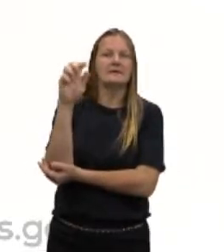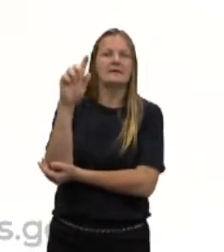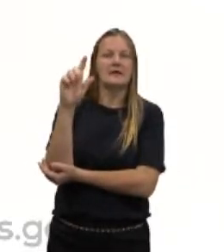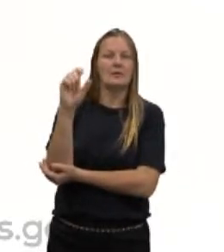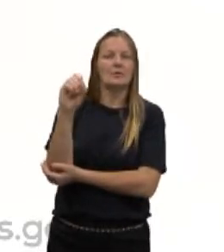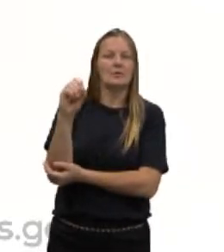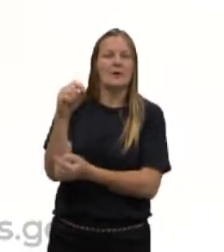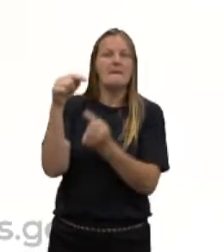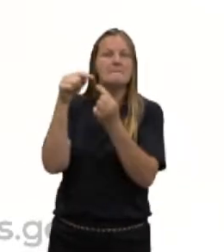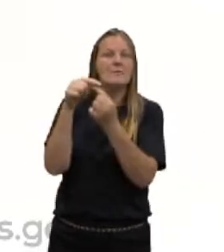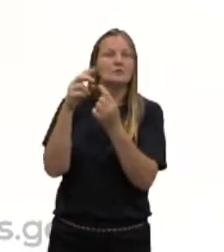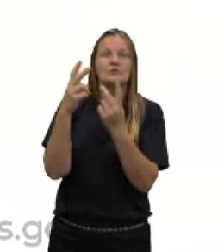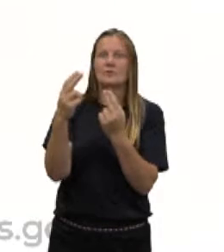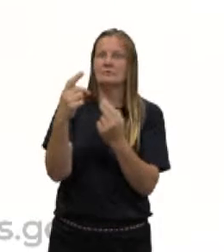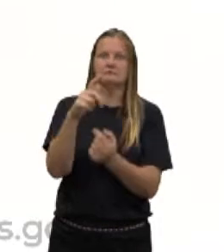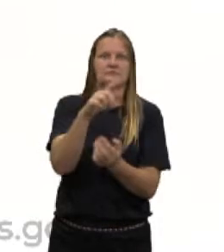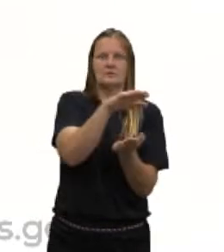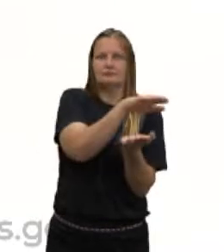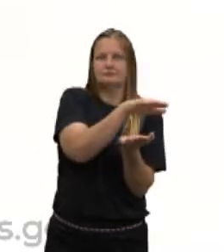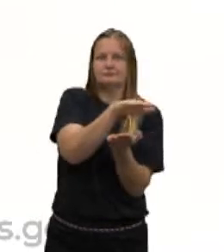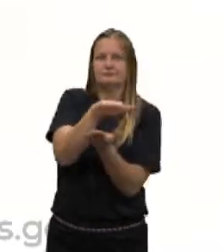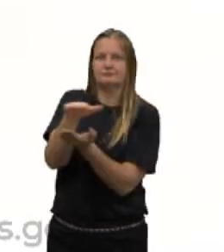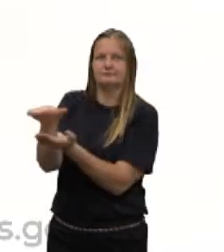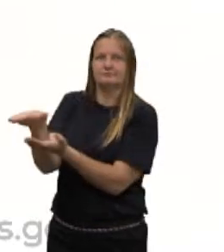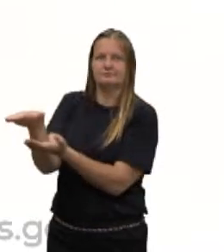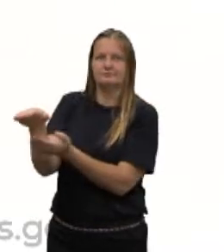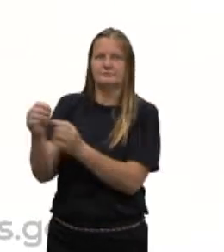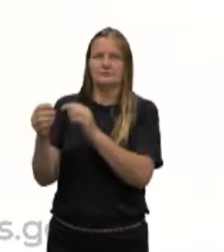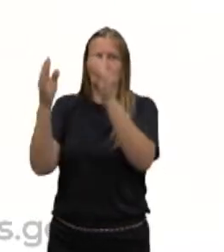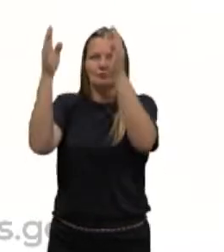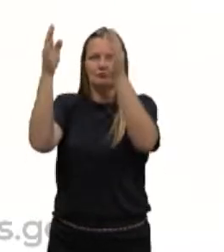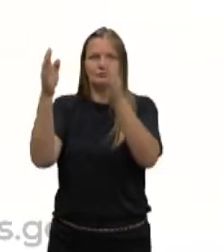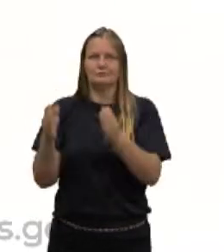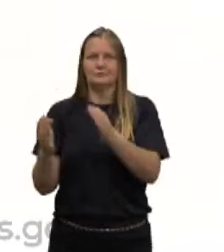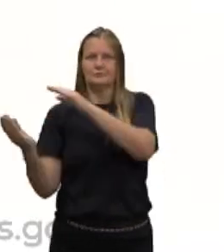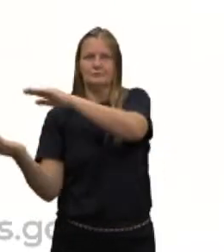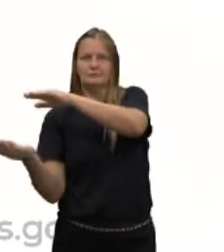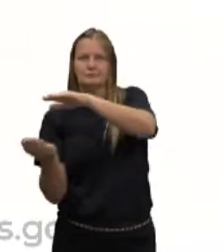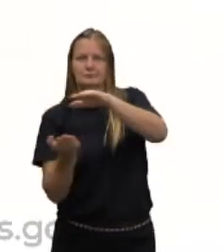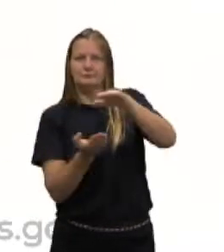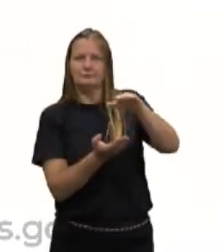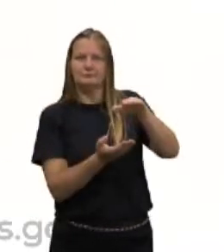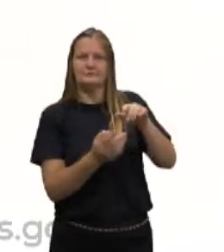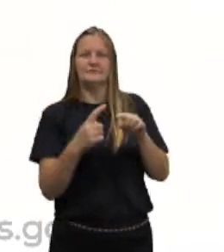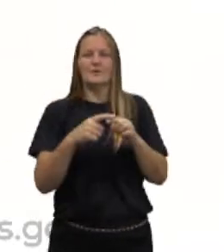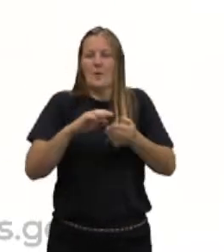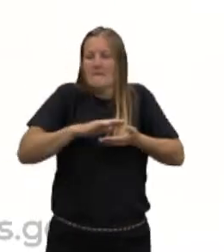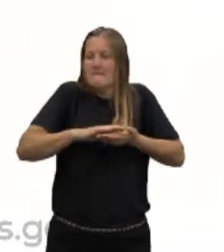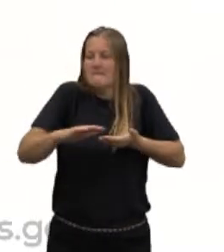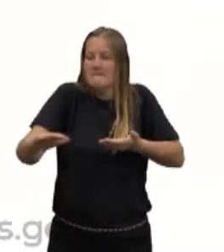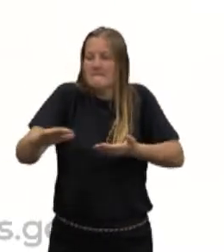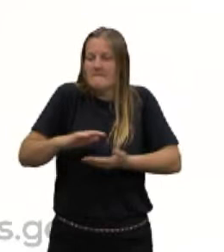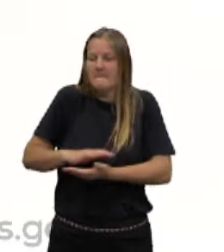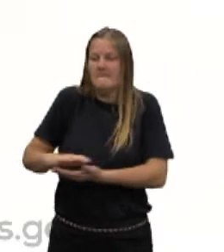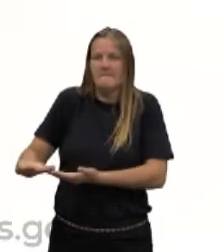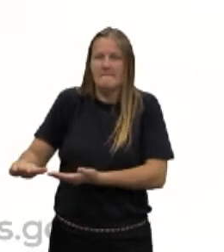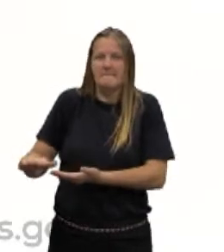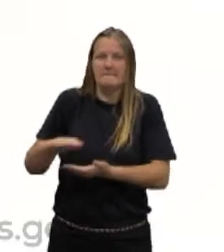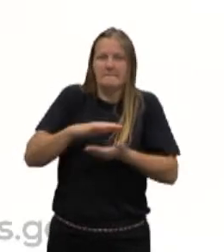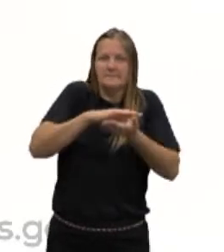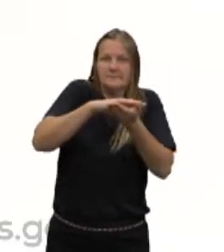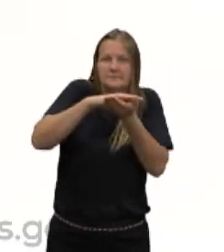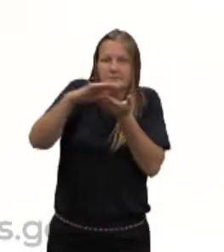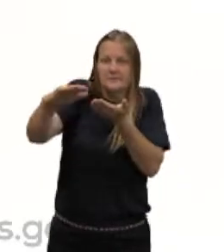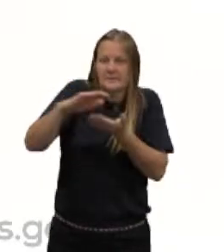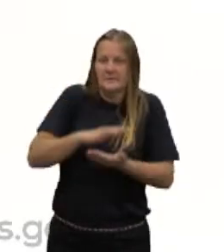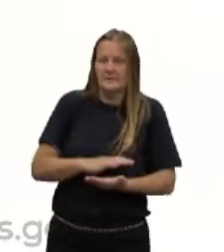ponto comum, certo? E um plano também, né? Dois planos que são paralelos, ó, não possuem